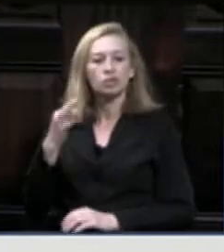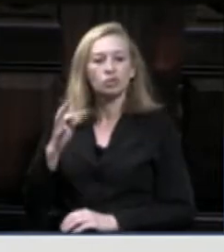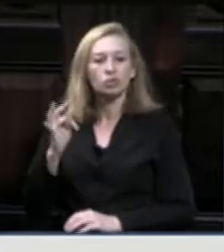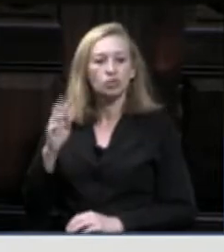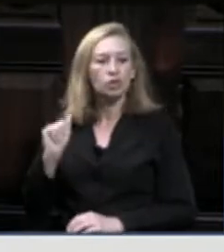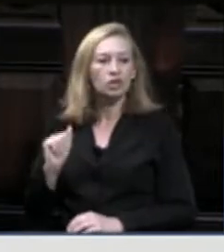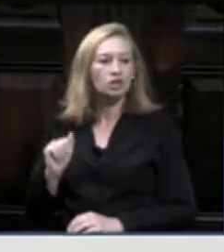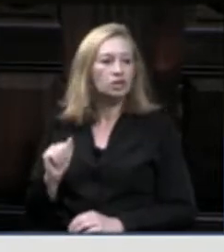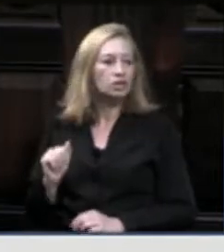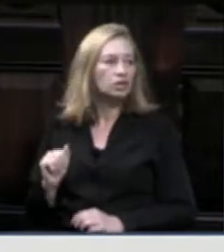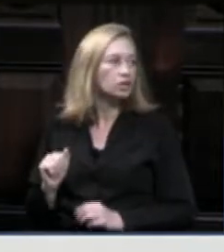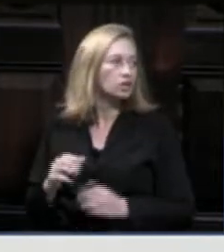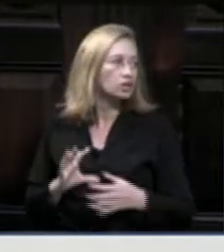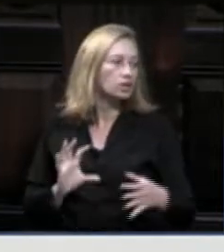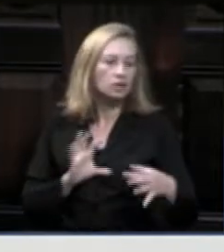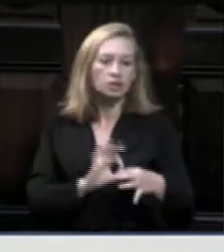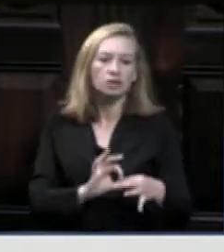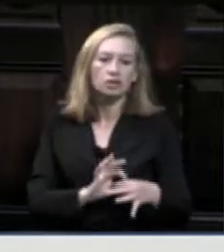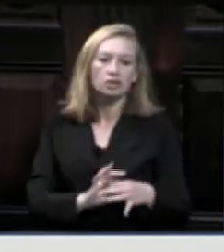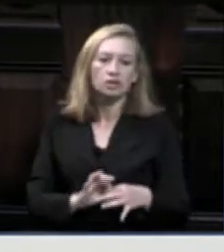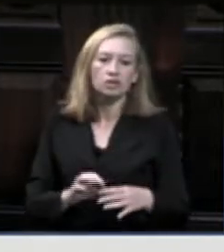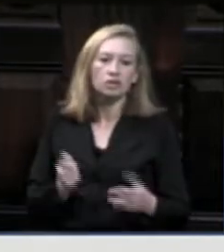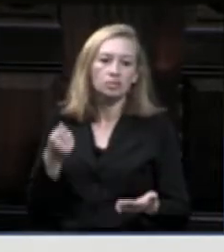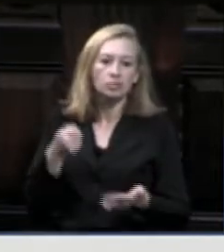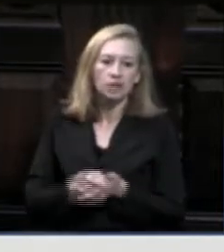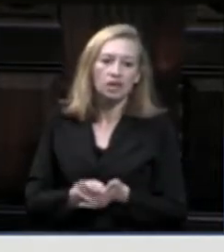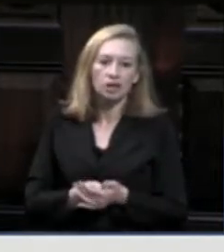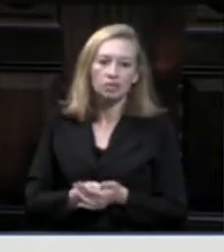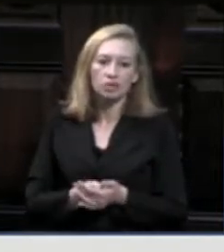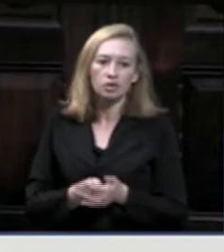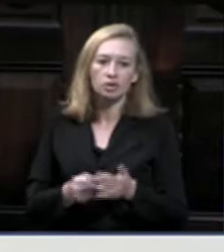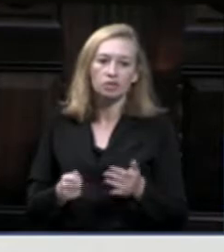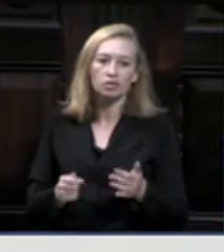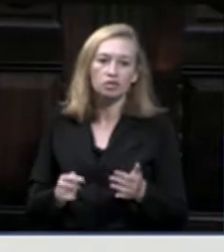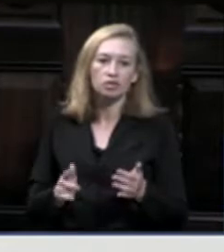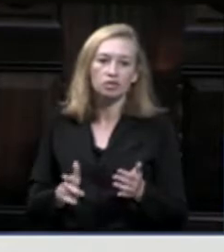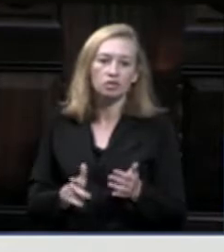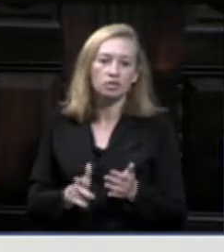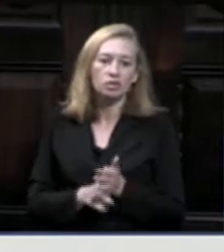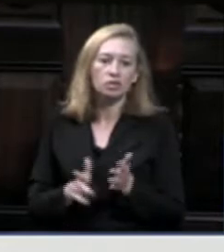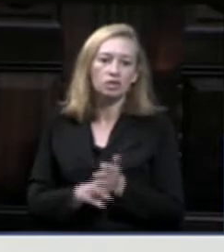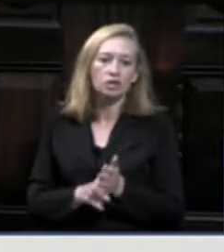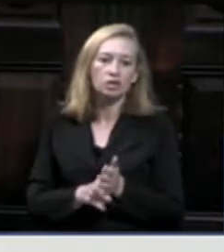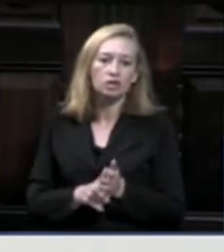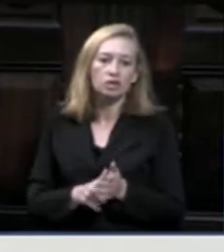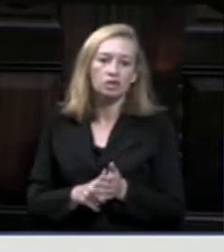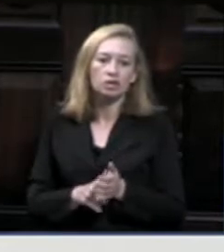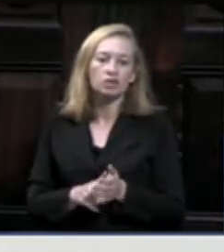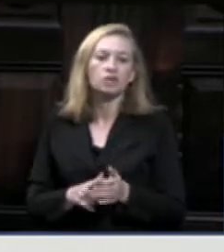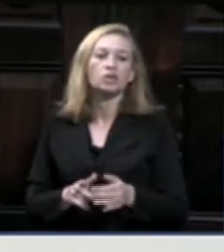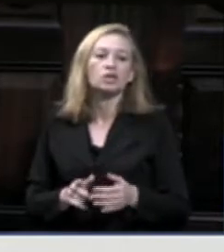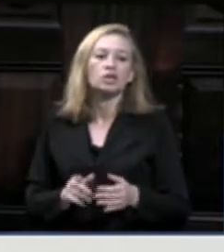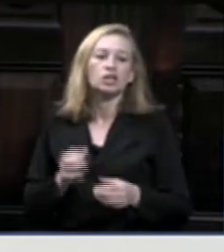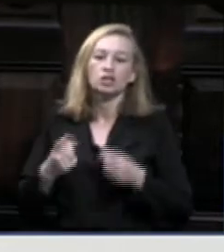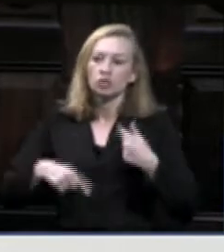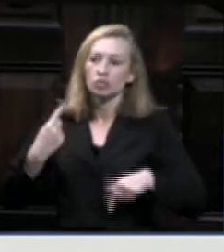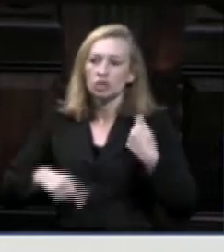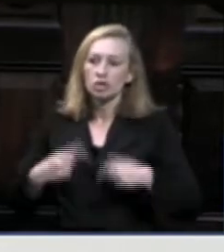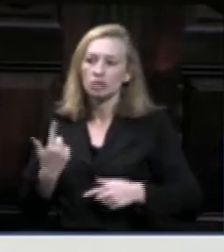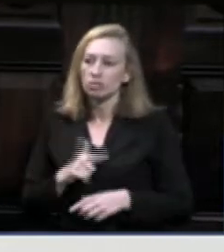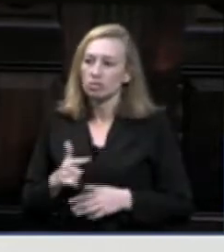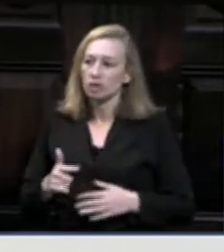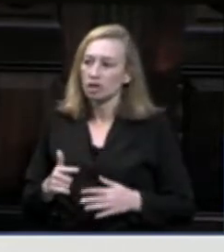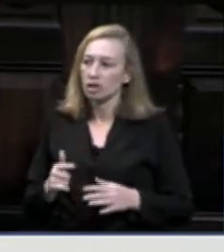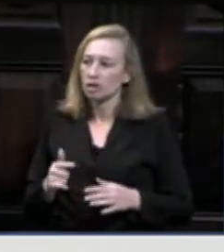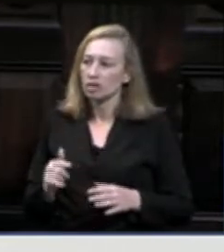assim emendada. Dispõe sobre o pagamento de contas vencidas em qualquer banco. Em discussão, não havendo que queira discutir, encerrada a discussão, em